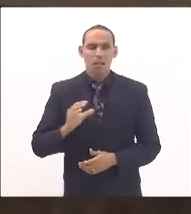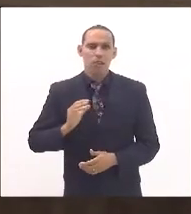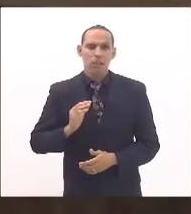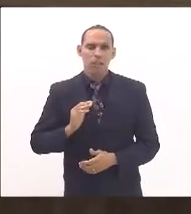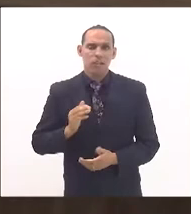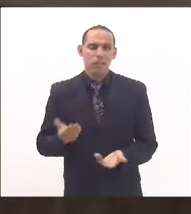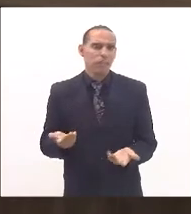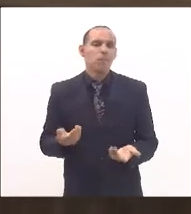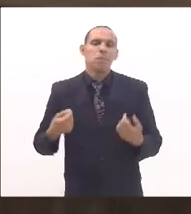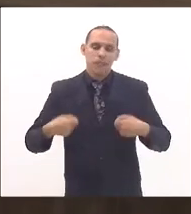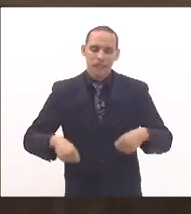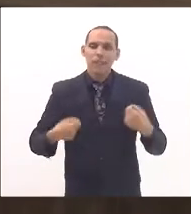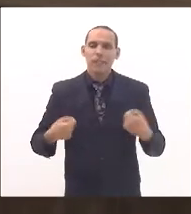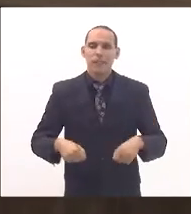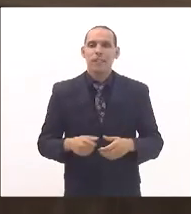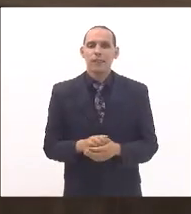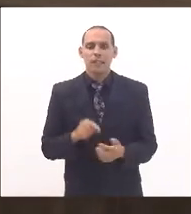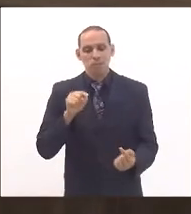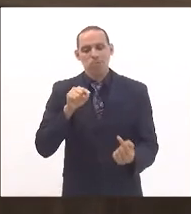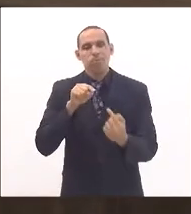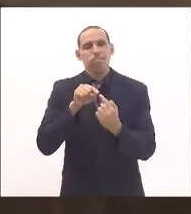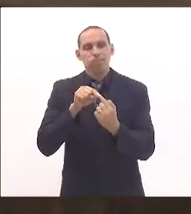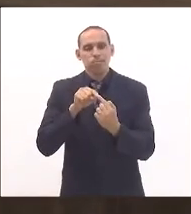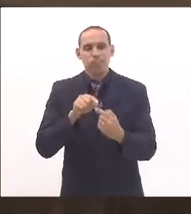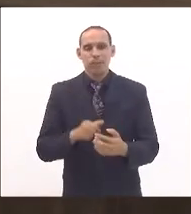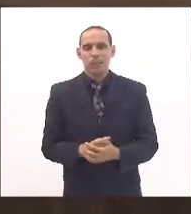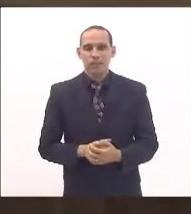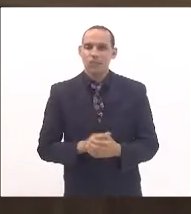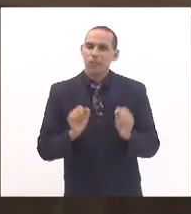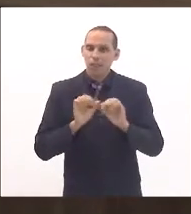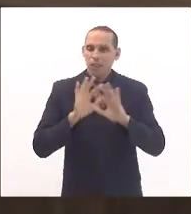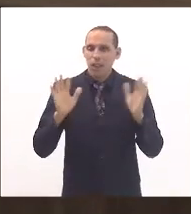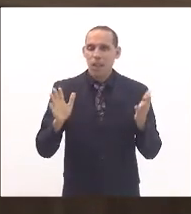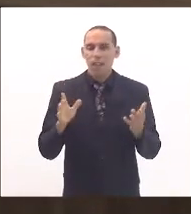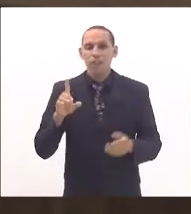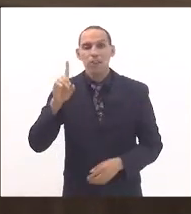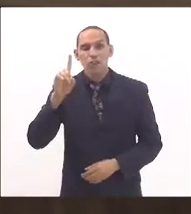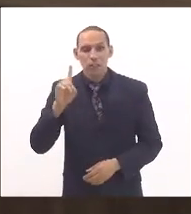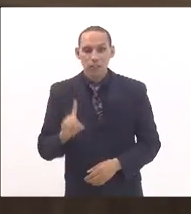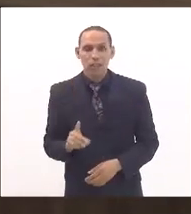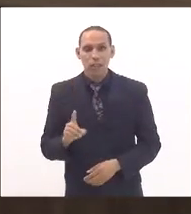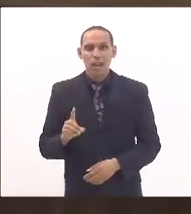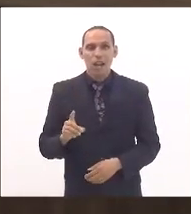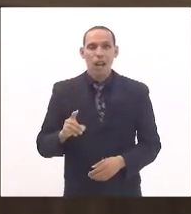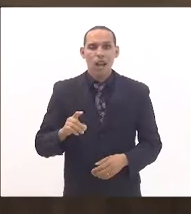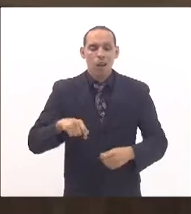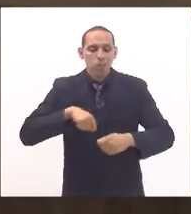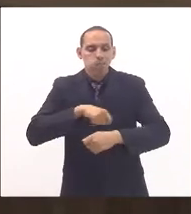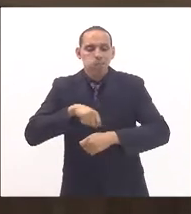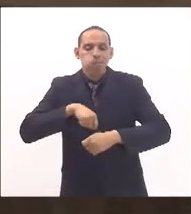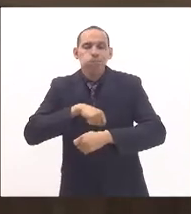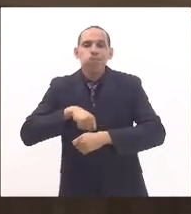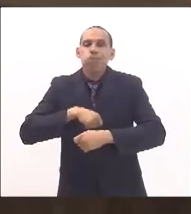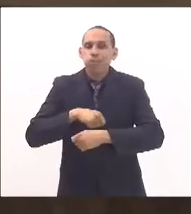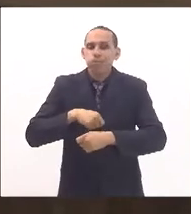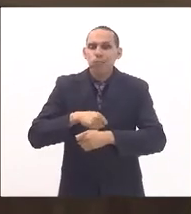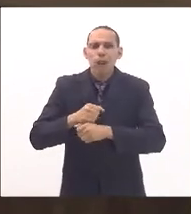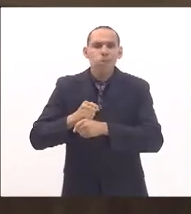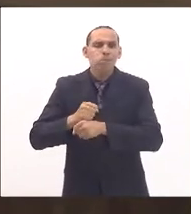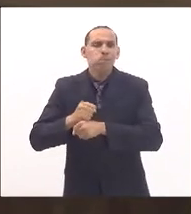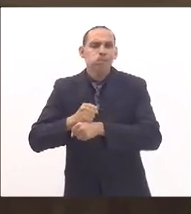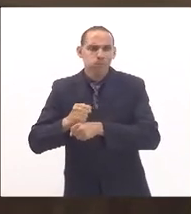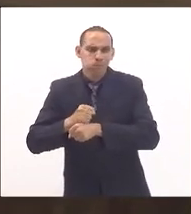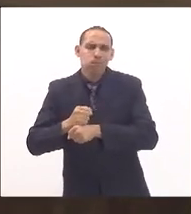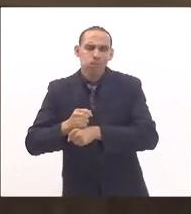como ser outro que não favorável. Obviamente, o direito a cozir os seus alimentos há alguns milênios é